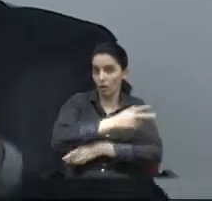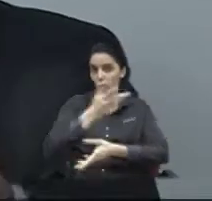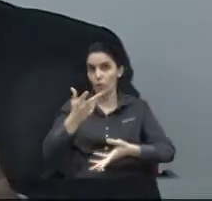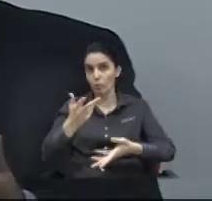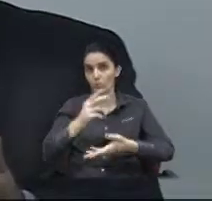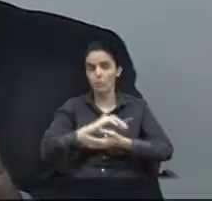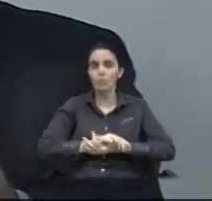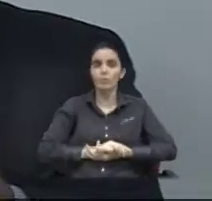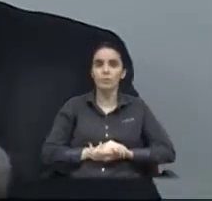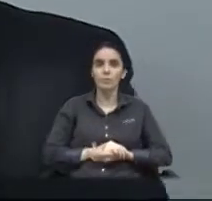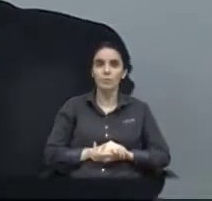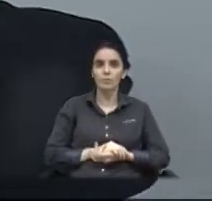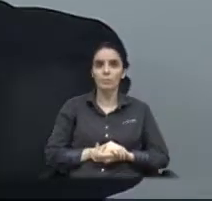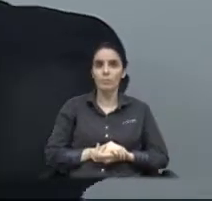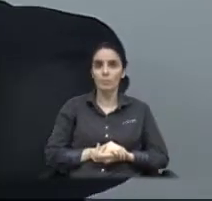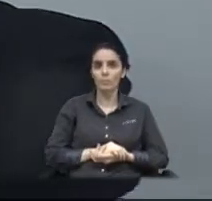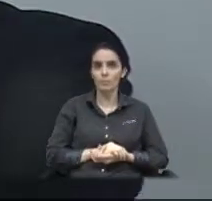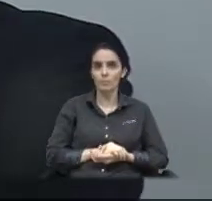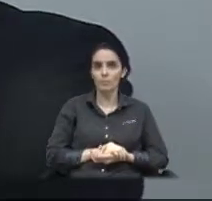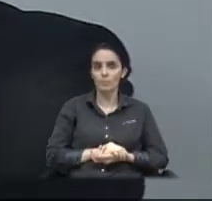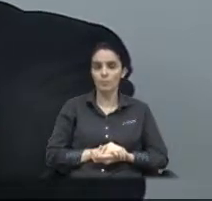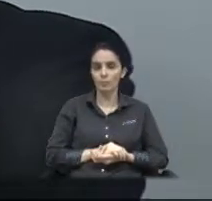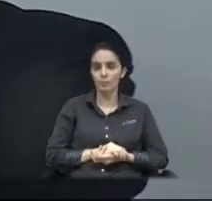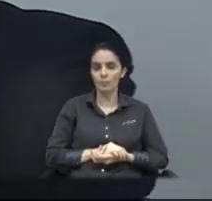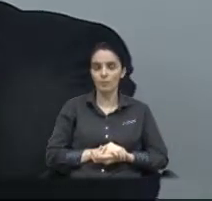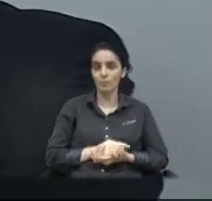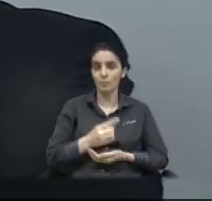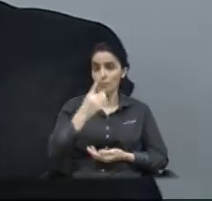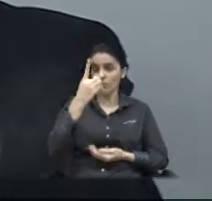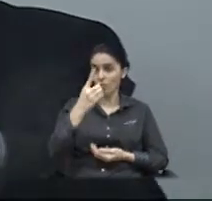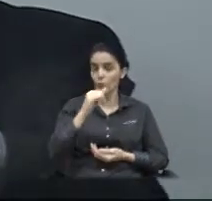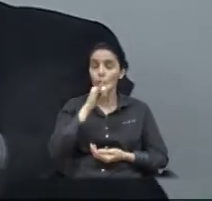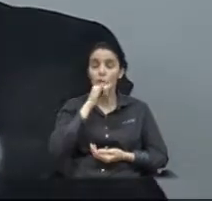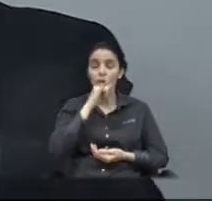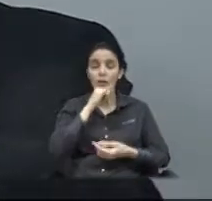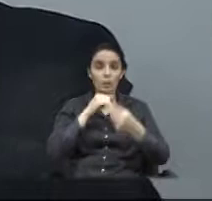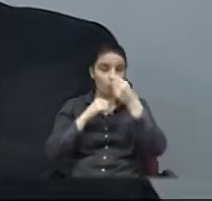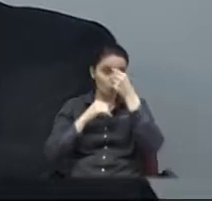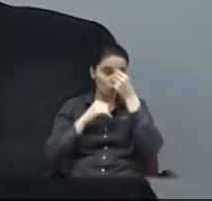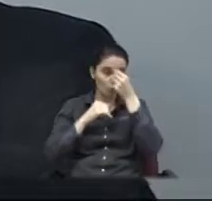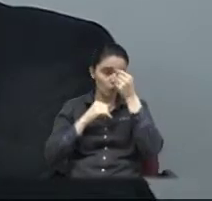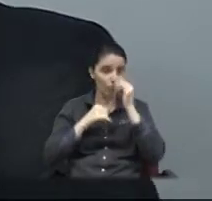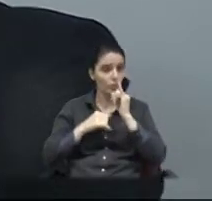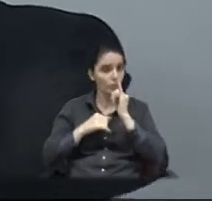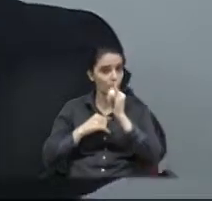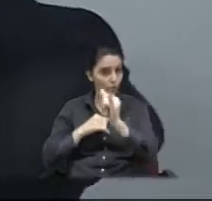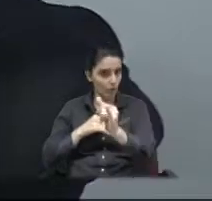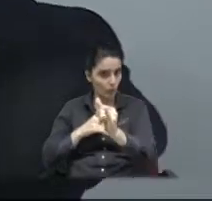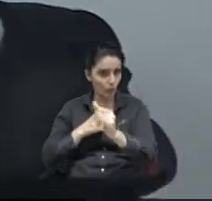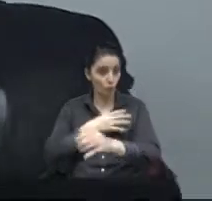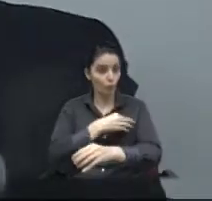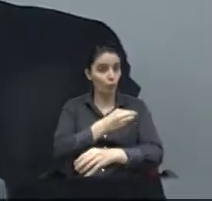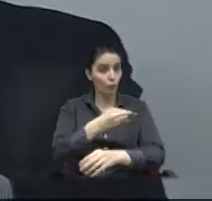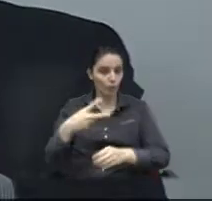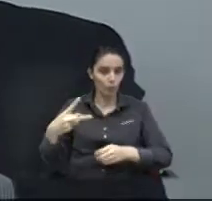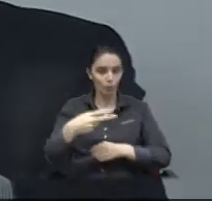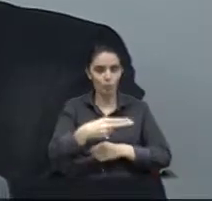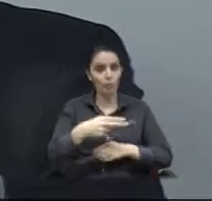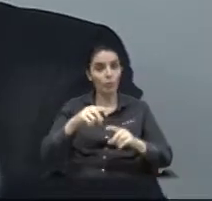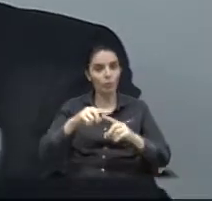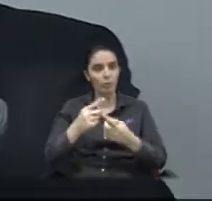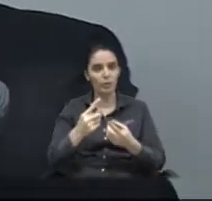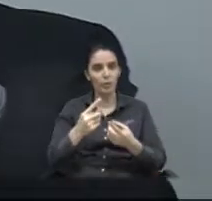estaria aqui hoje, Jorge. Então, um caso que nós acabamos de escutar. Mas nesse período de 15